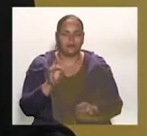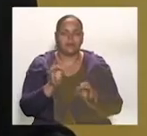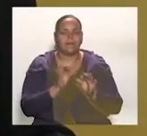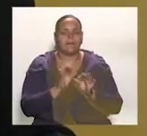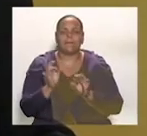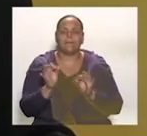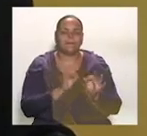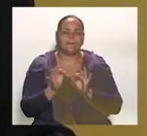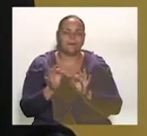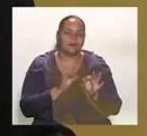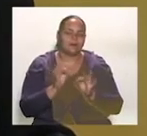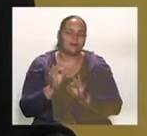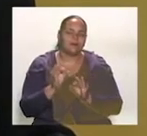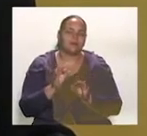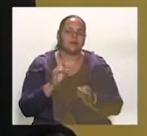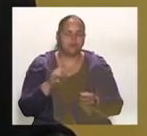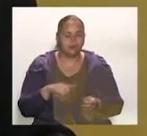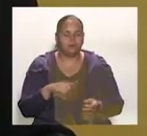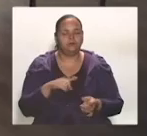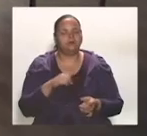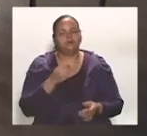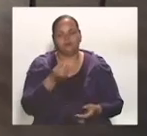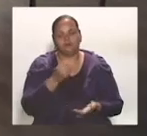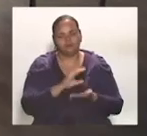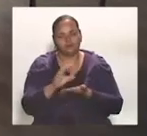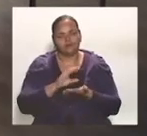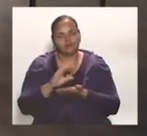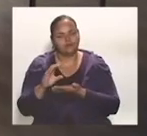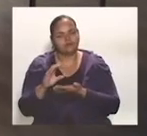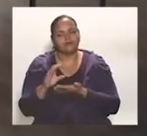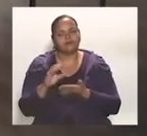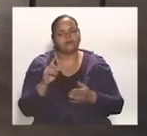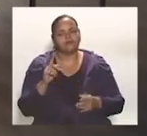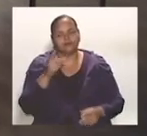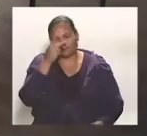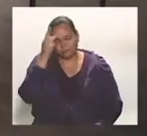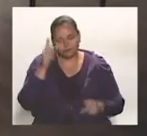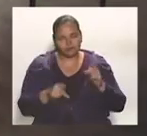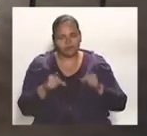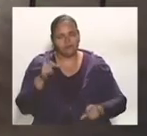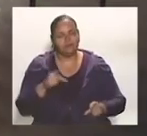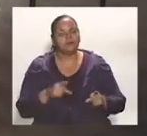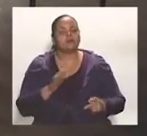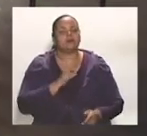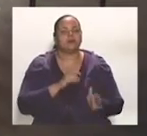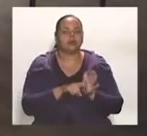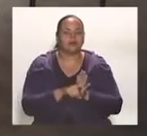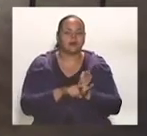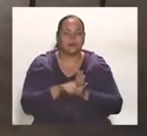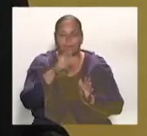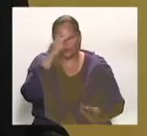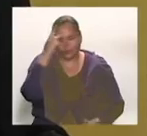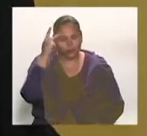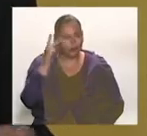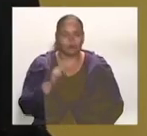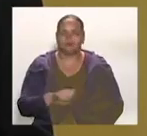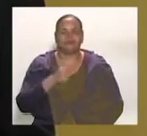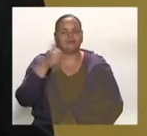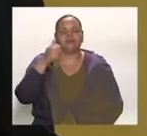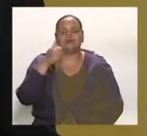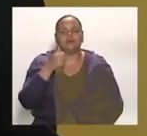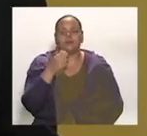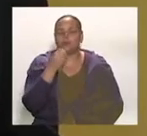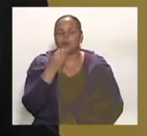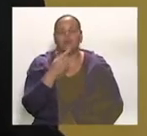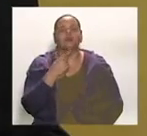estão preparadas para isso. Foi o que explicou o Martinho. Grande envolvimento de recurso público, né? Exatamente. Recurso público fiscalizado